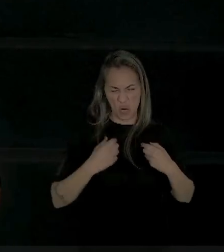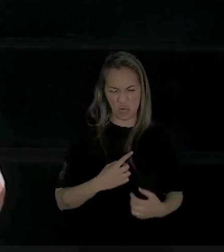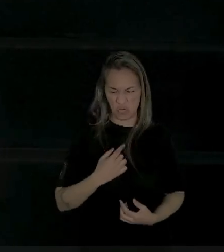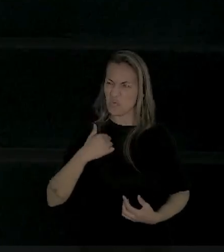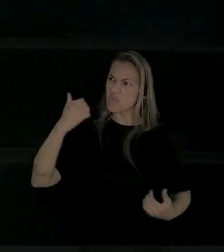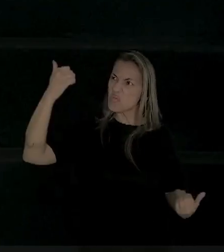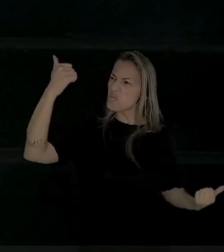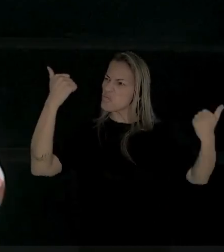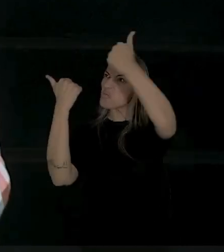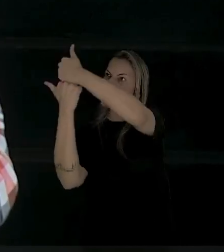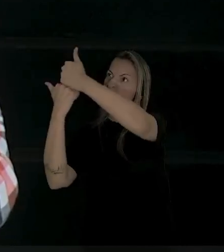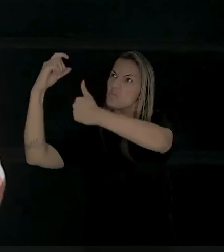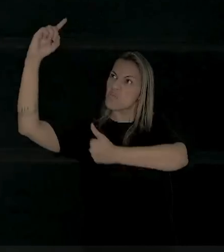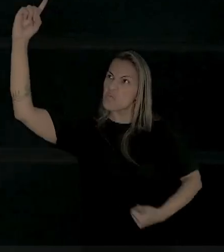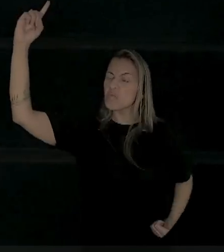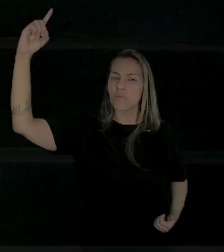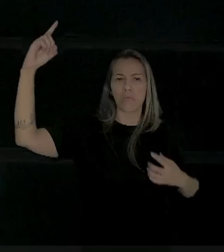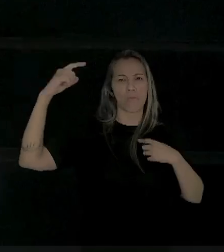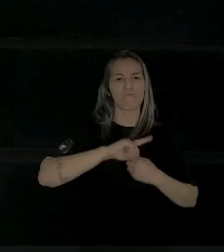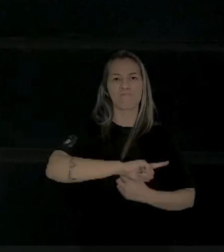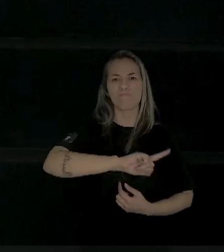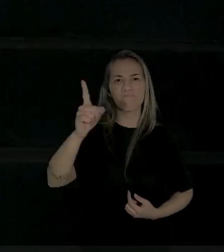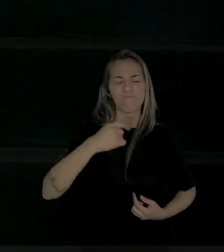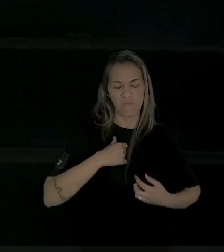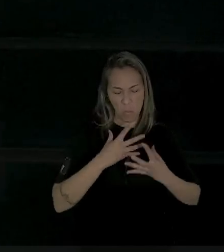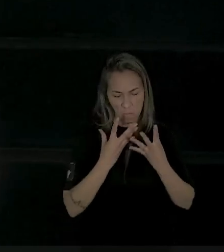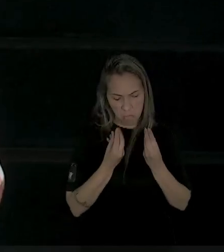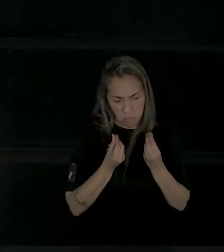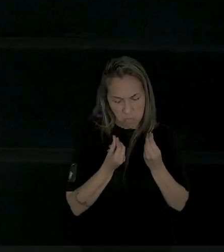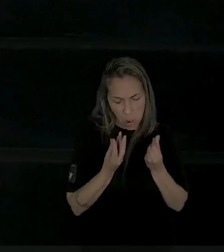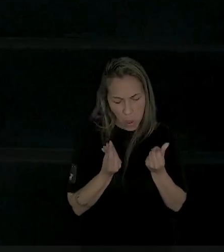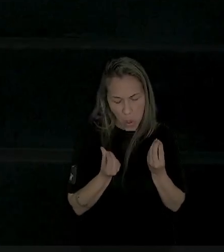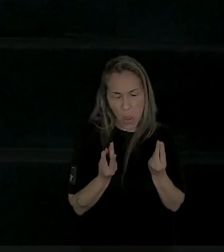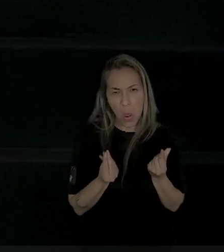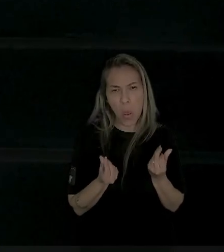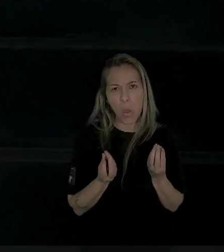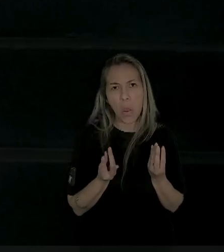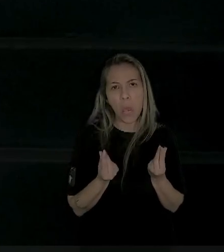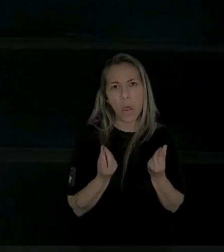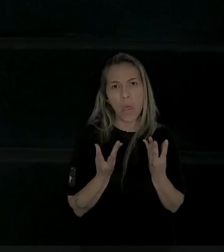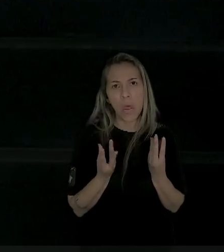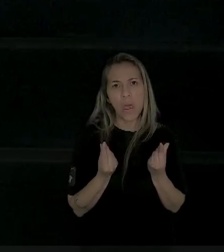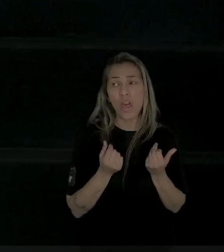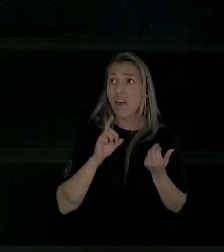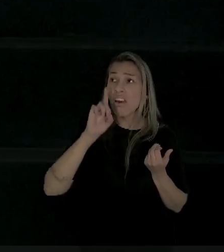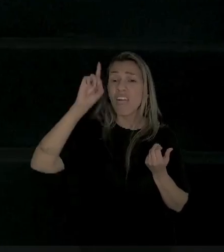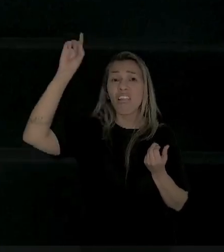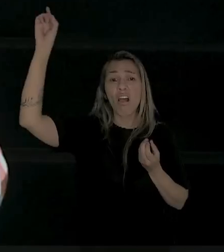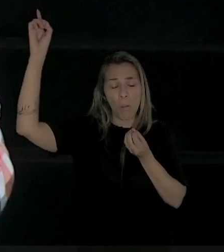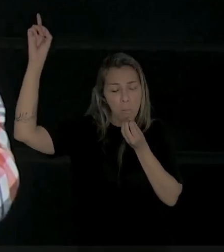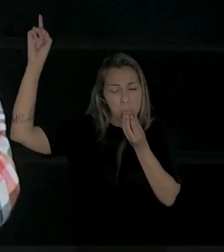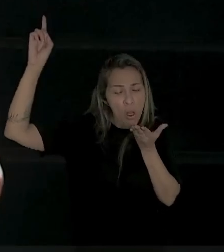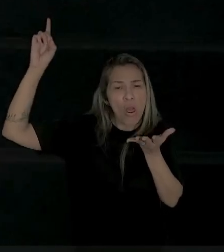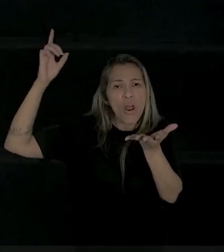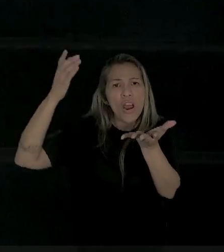eu sou podre, eu sou terra, eu sou pó, eu sou uma fração de um sopro de Deus, eu não sou nada,